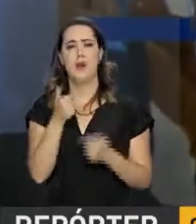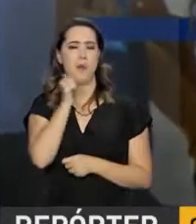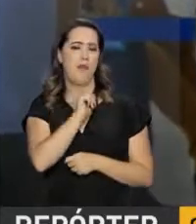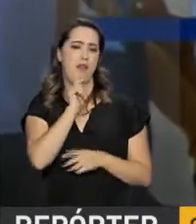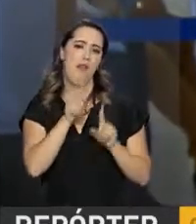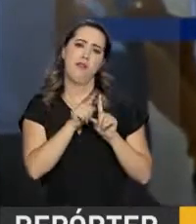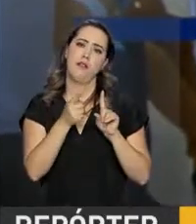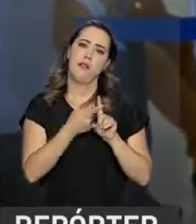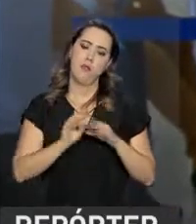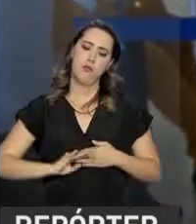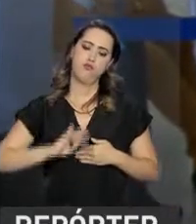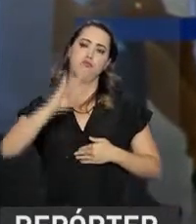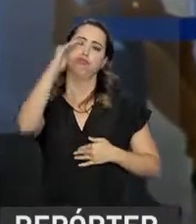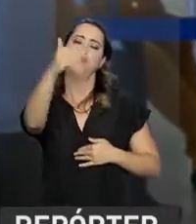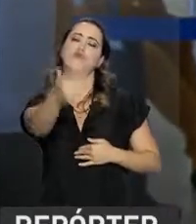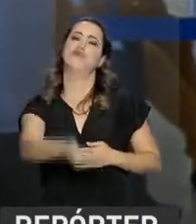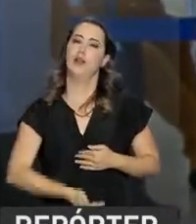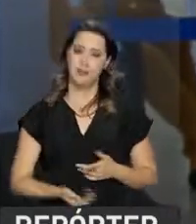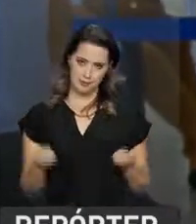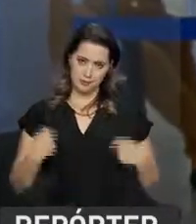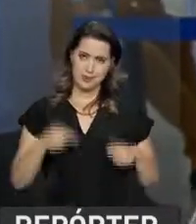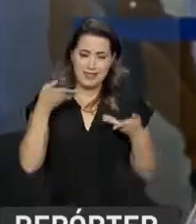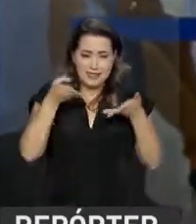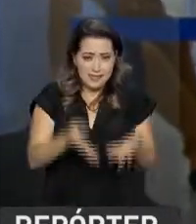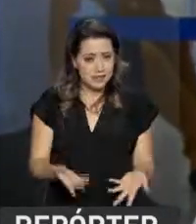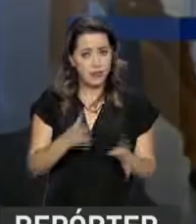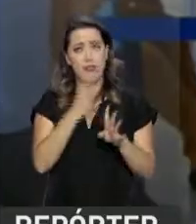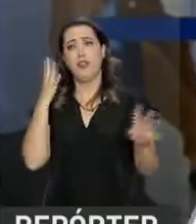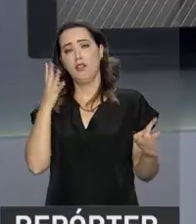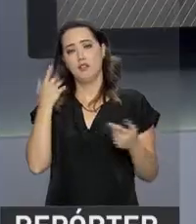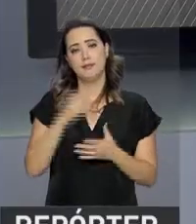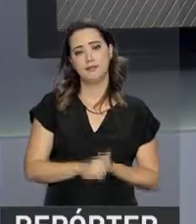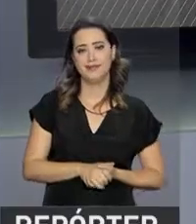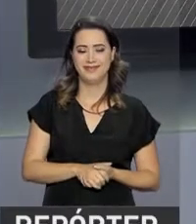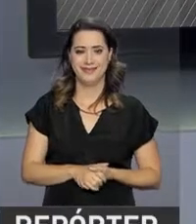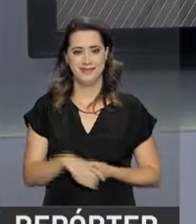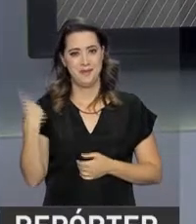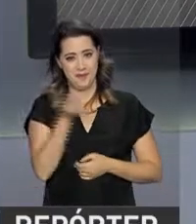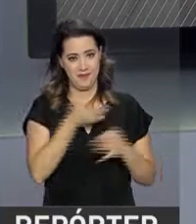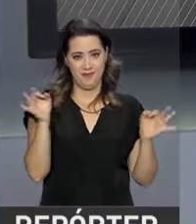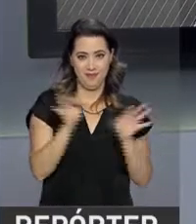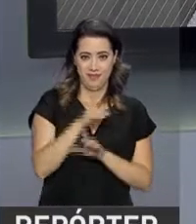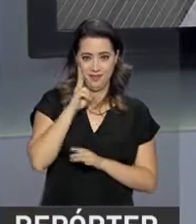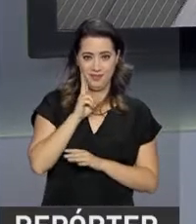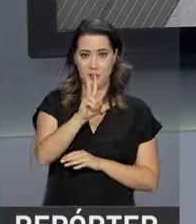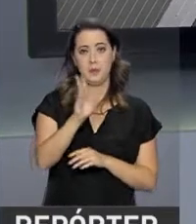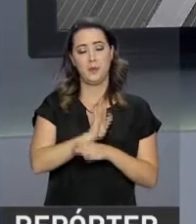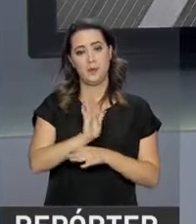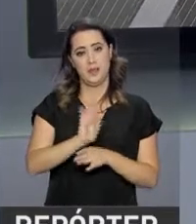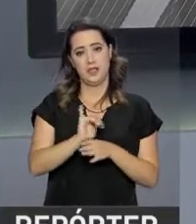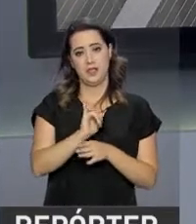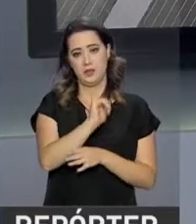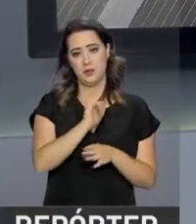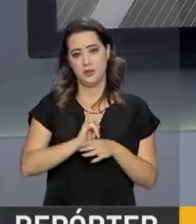quando está grávida, com aquele barrigão, ter que vir atrás, pegar essa fila toda, é difícil. Nós ficamos por aqui. Você pode